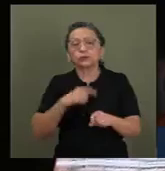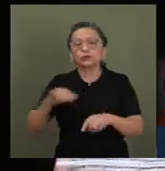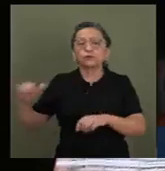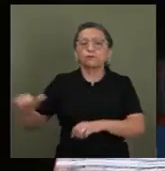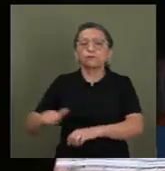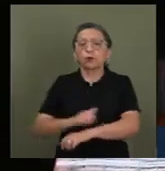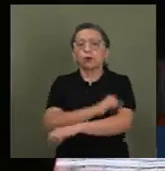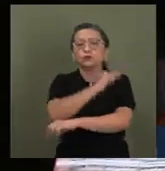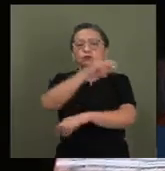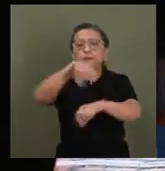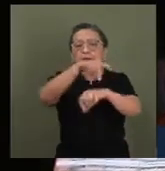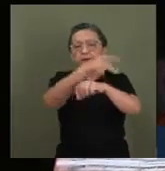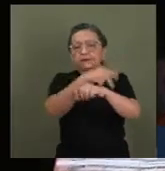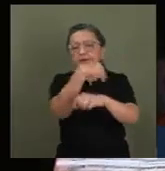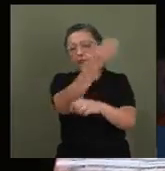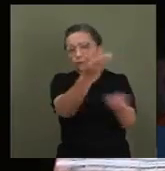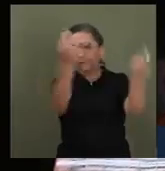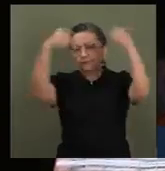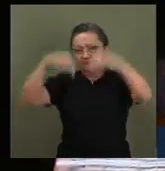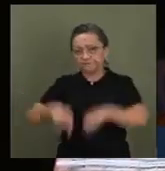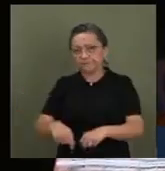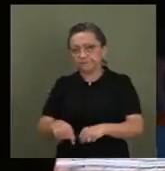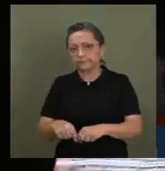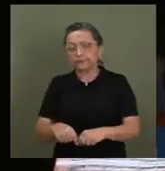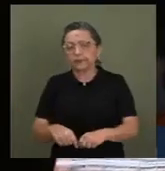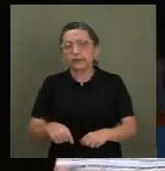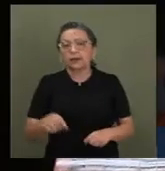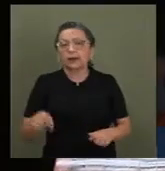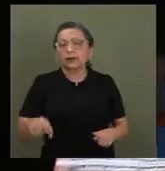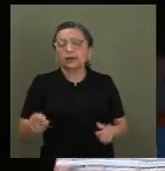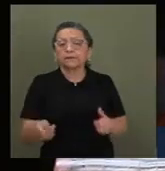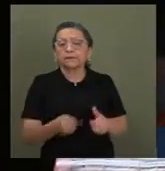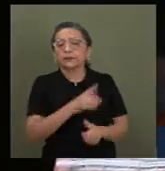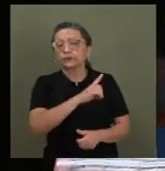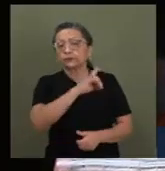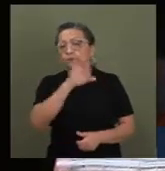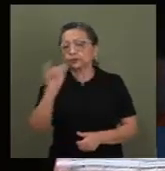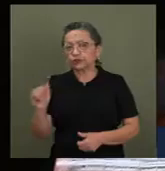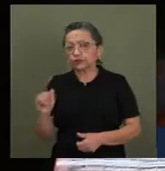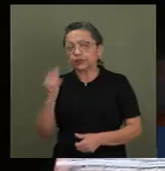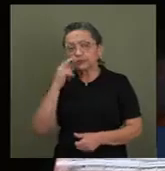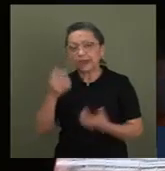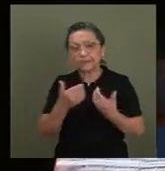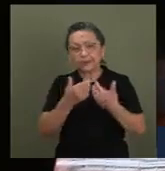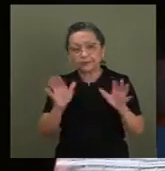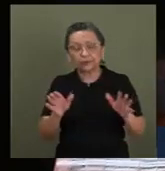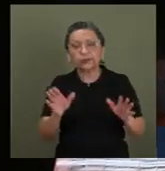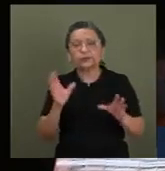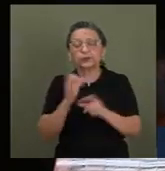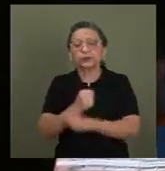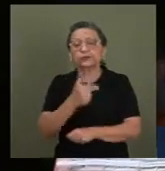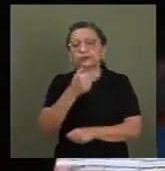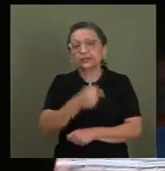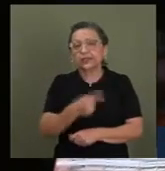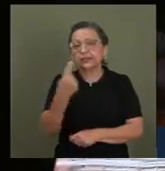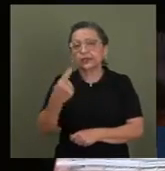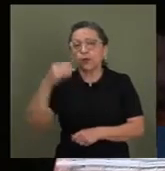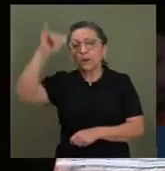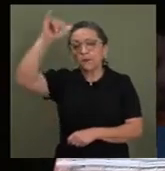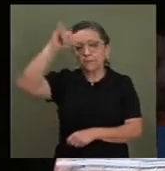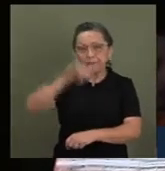voos internacionais. No primeiro dia, são 71 pousos e